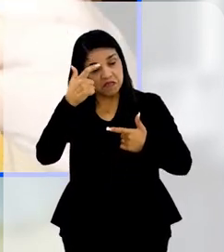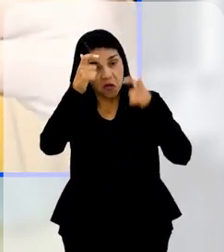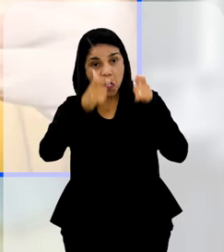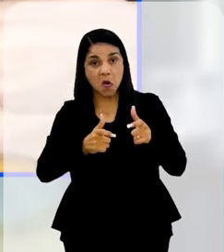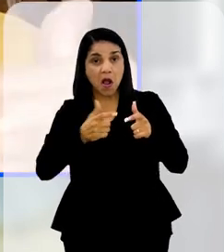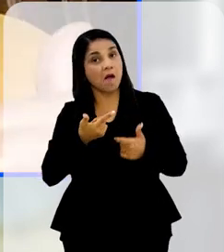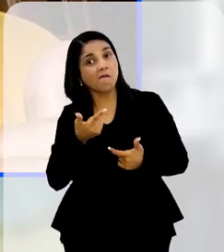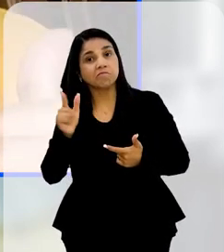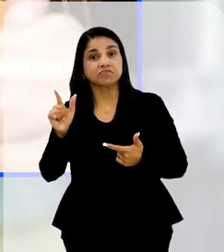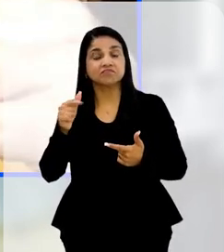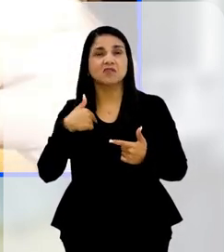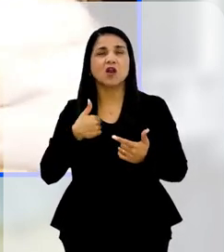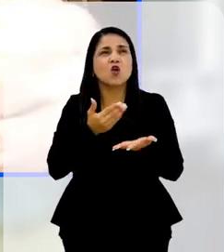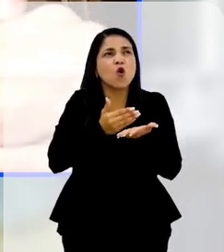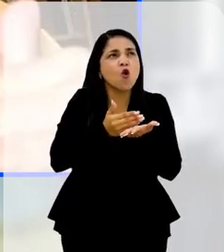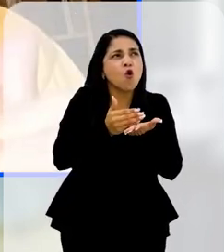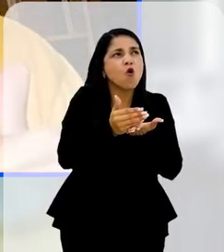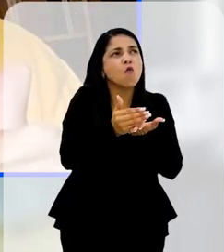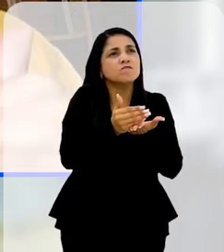Ali começou, porque